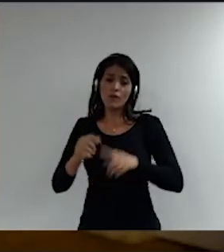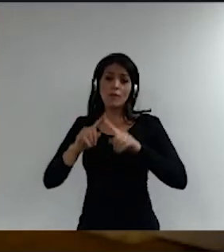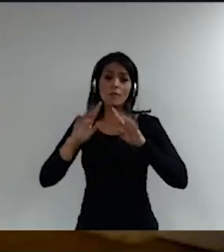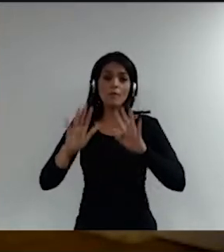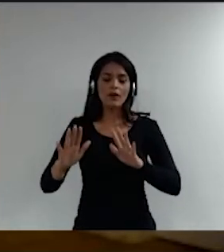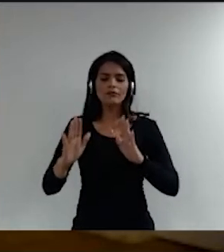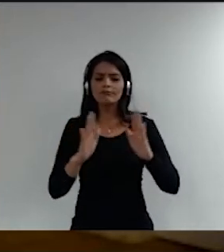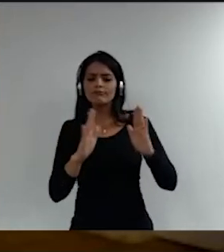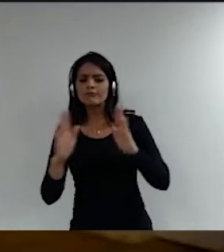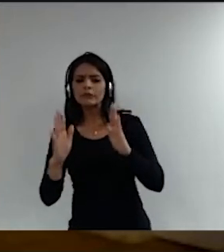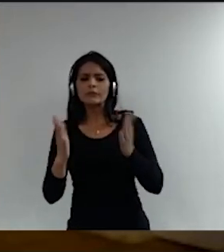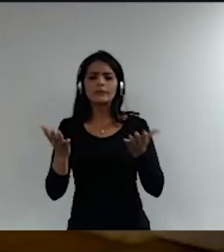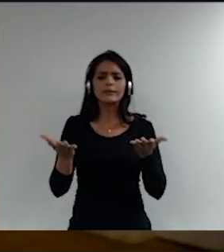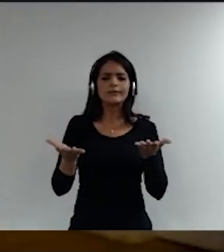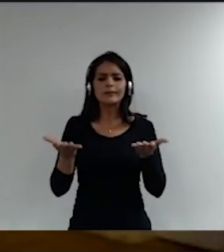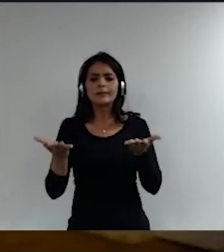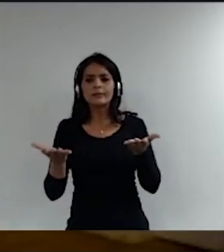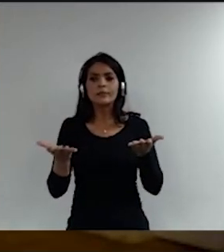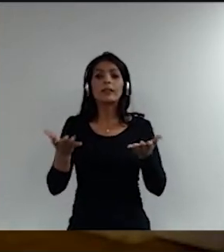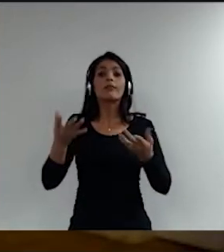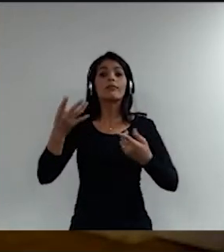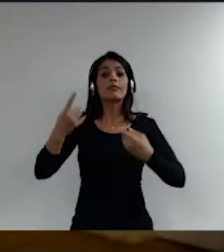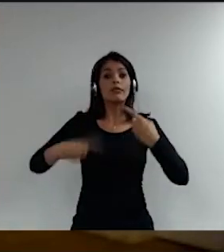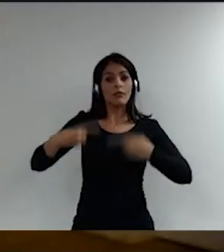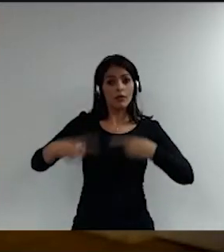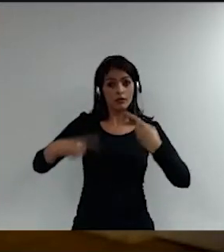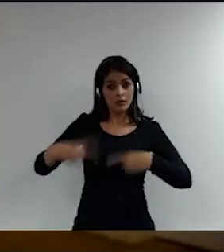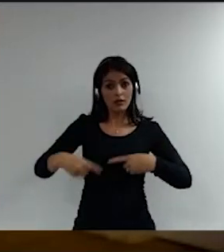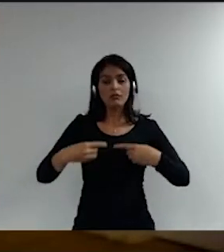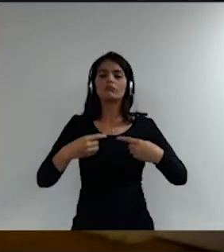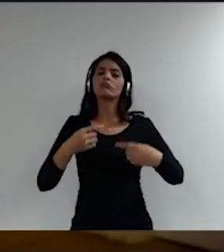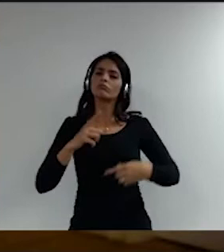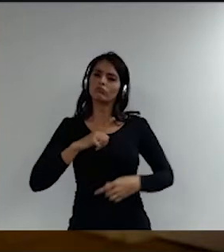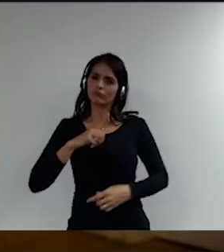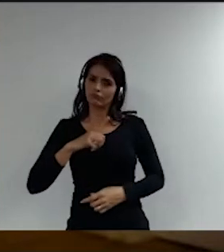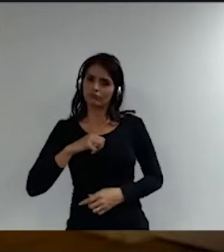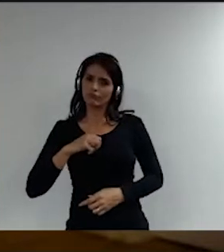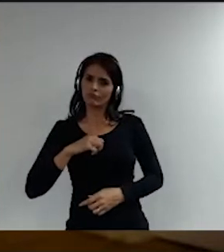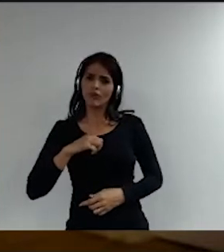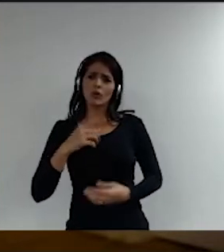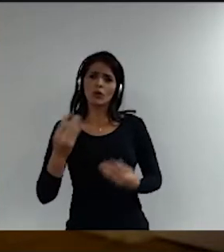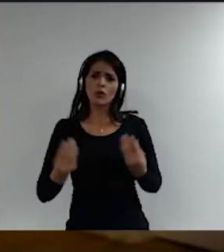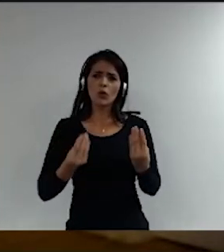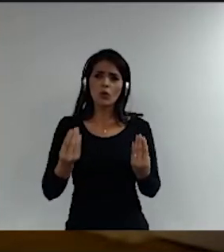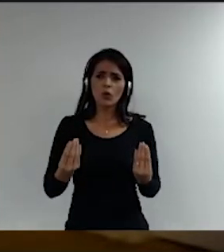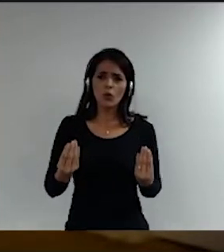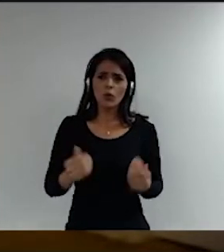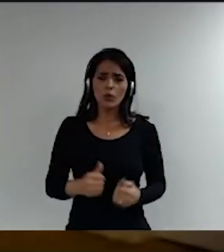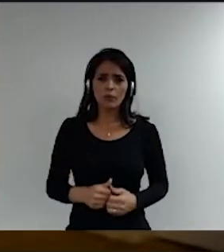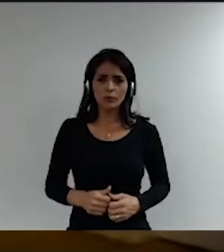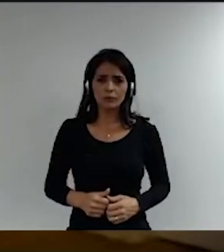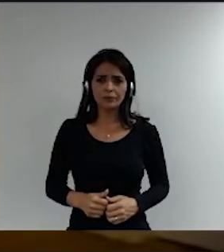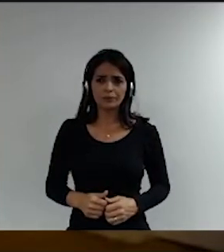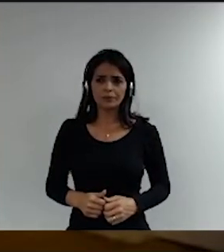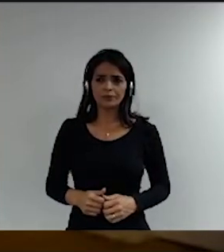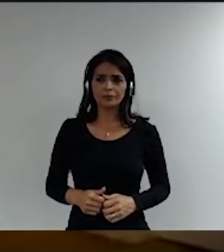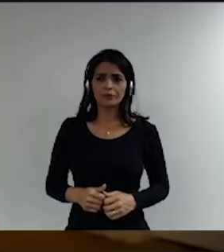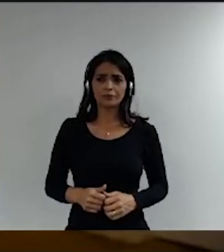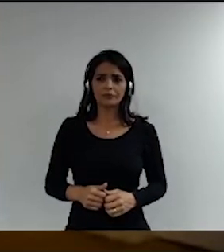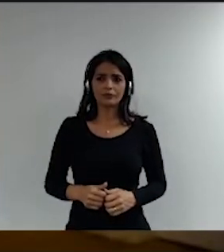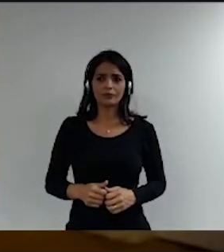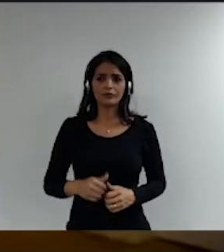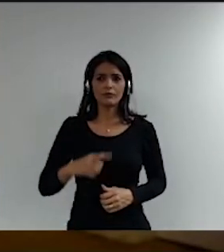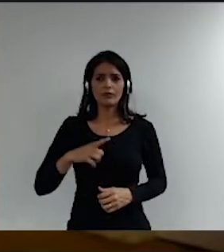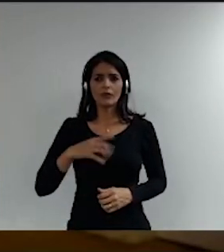um clima para se debater, começar a discutir. Até que ponto nós vamos ter esse tipo